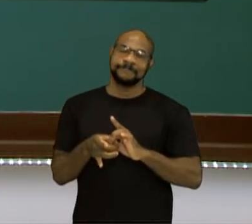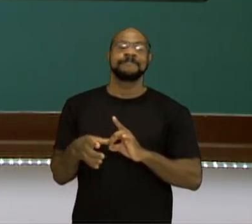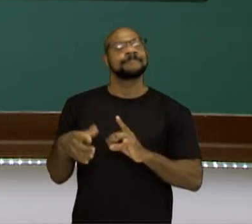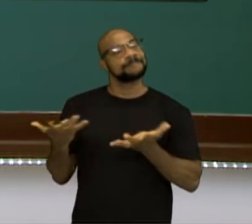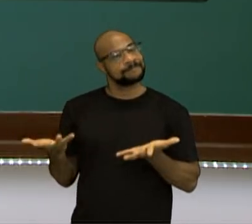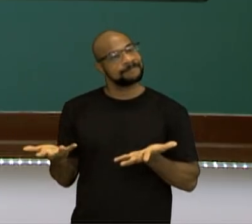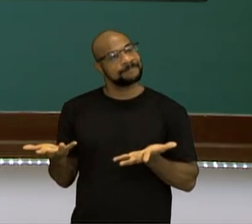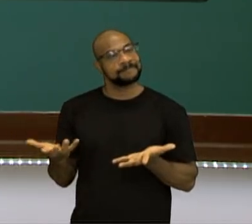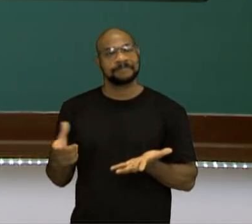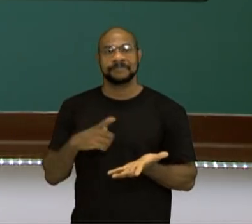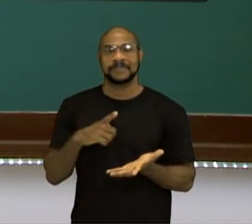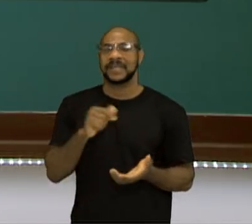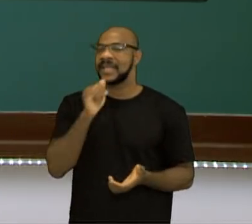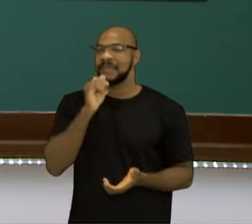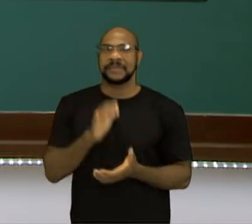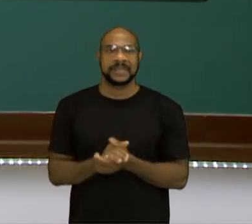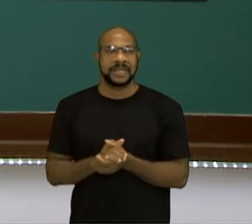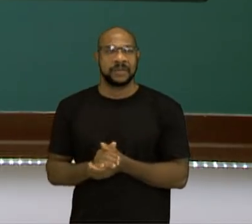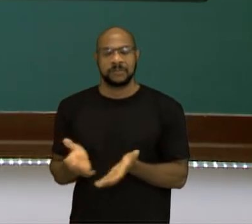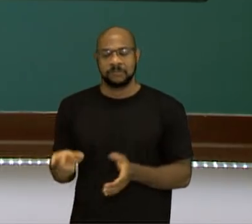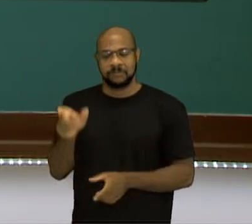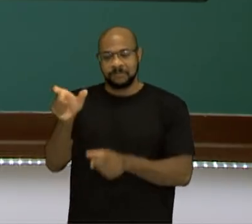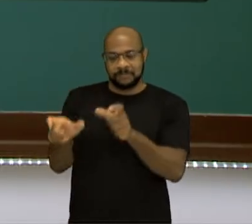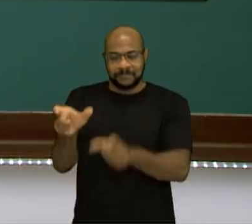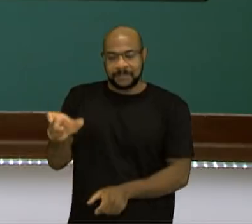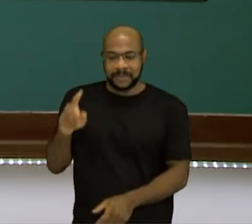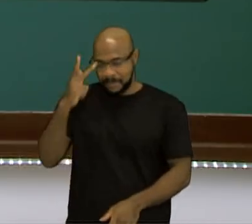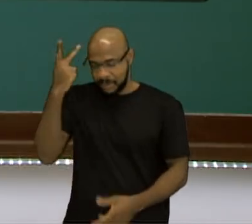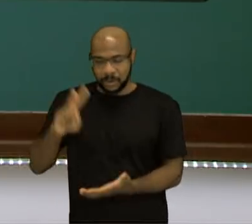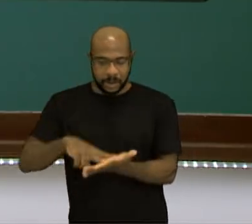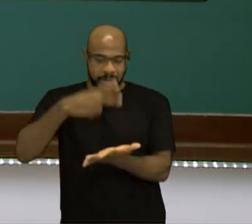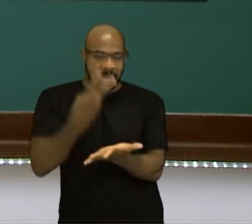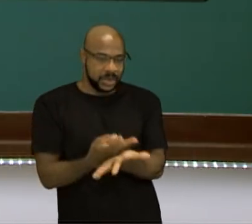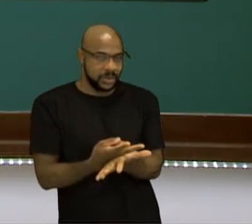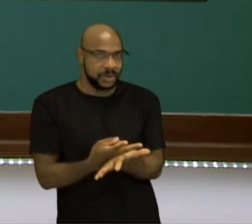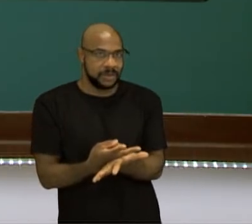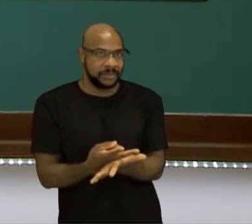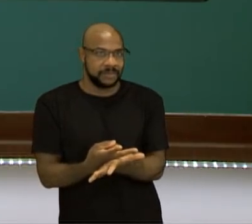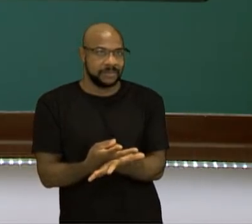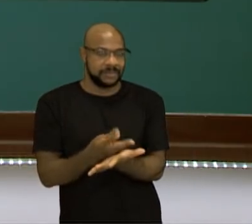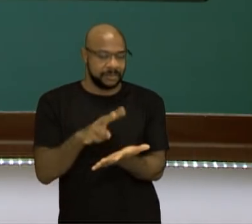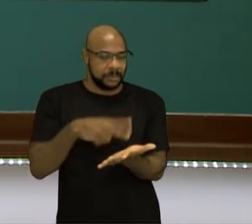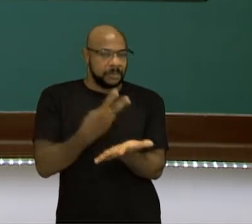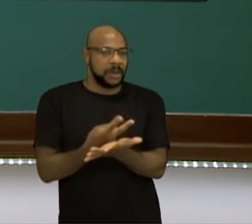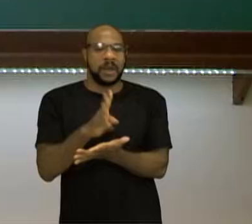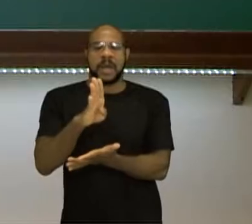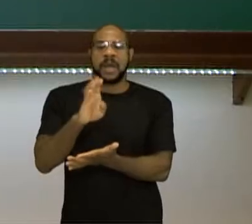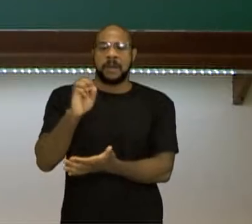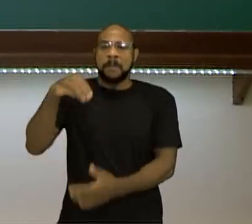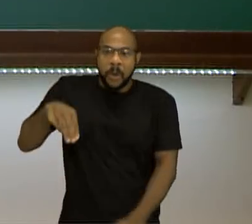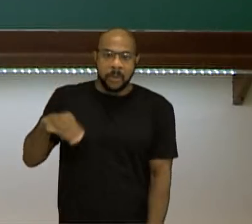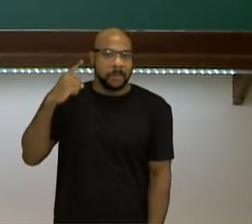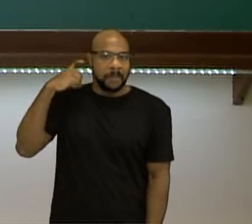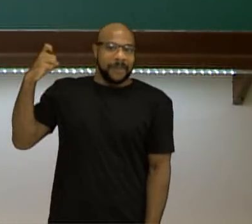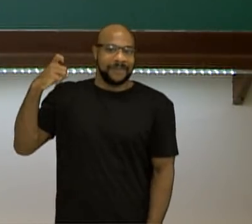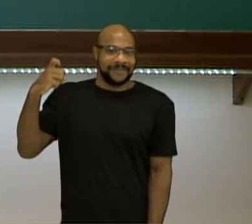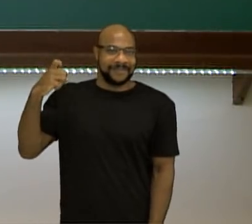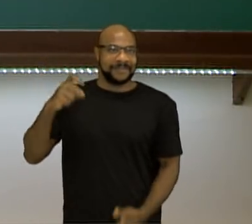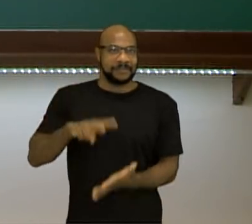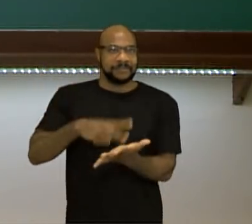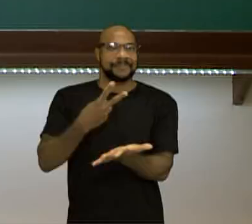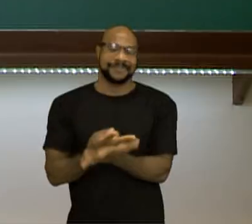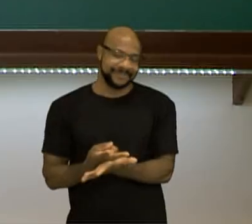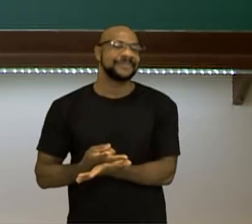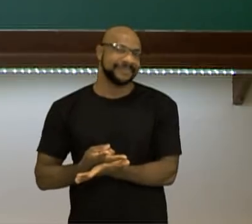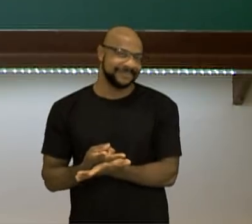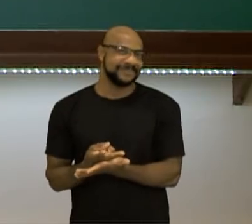ali uma cena acontecendo, alguém caiu e a representação desse